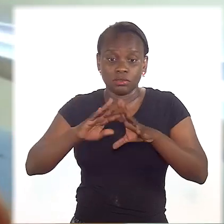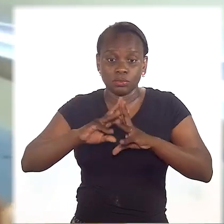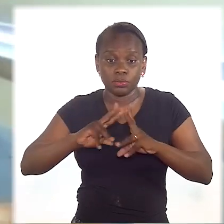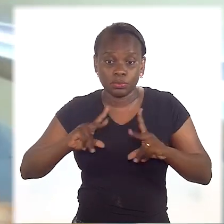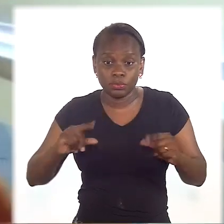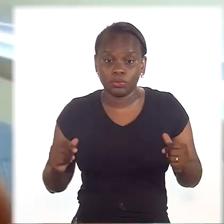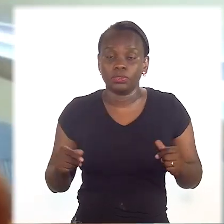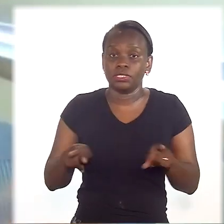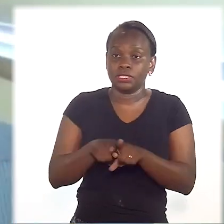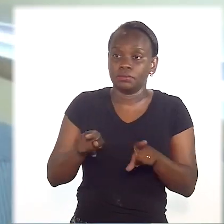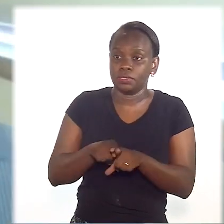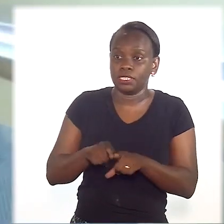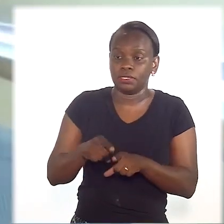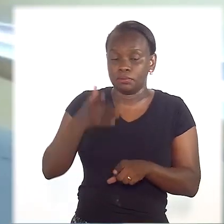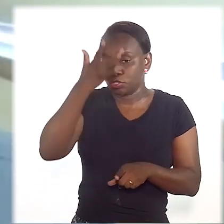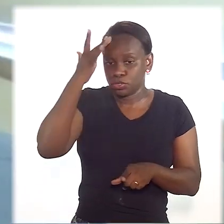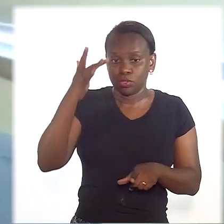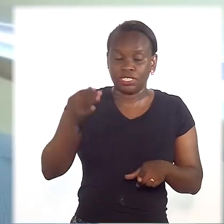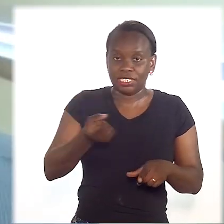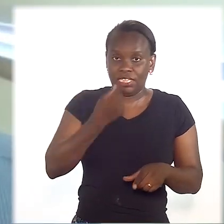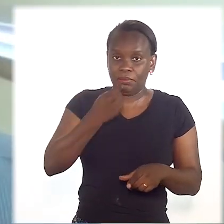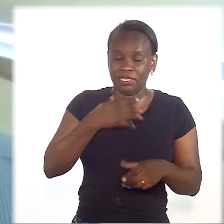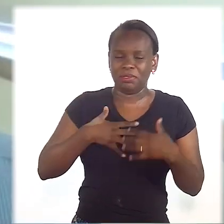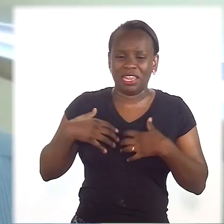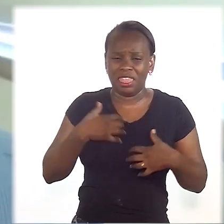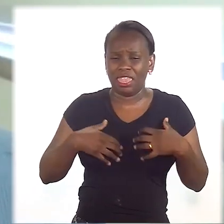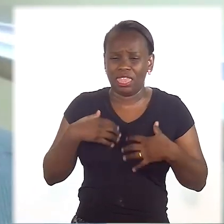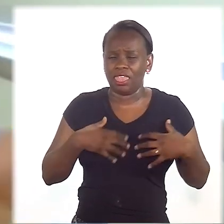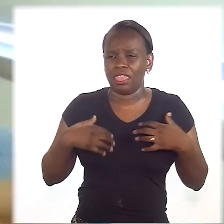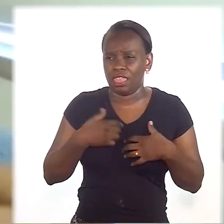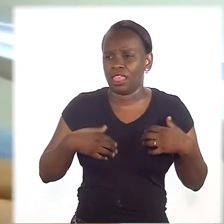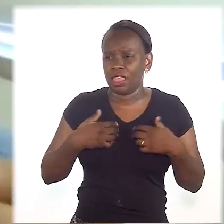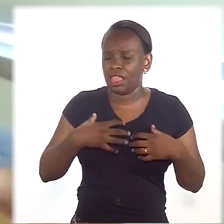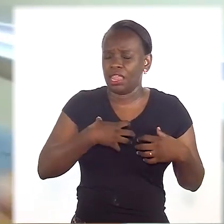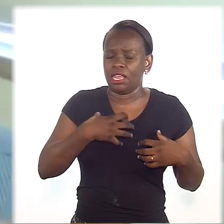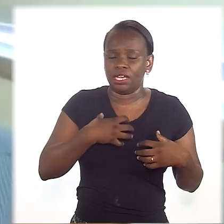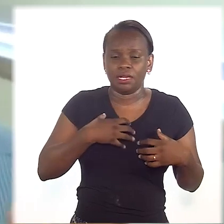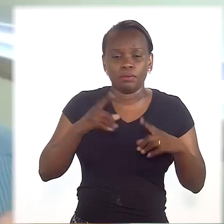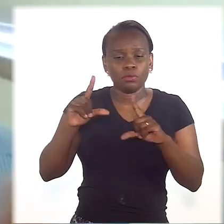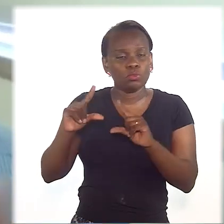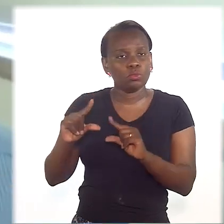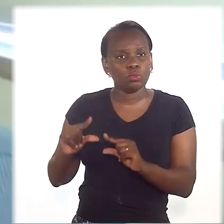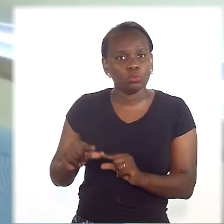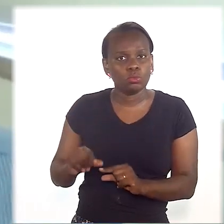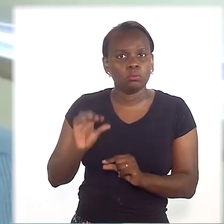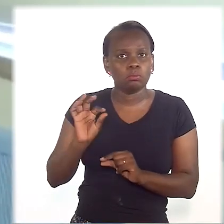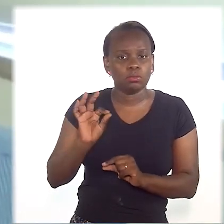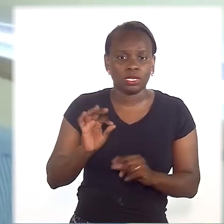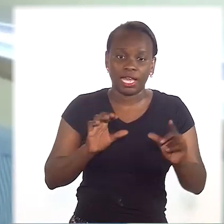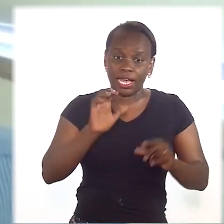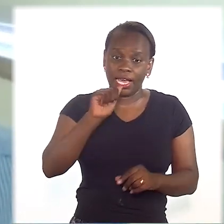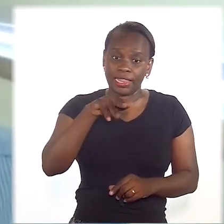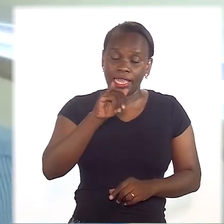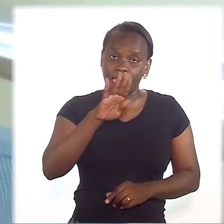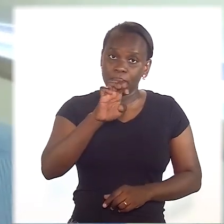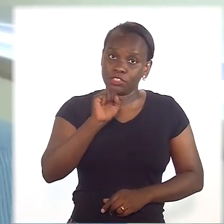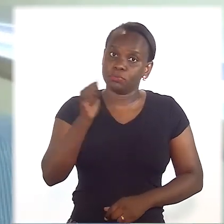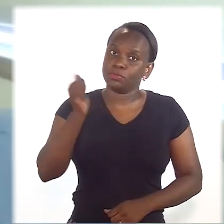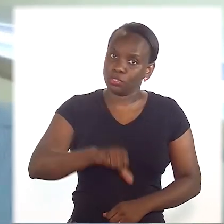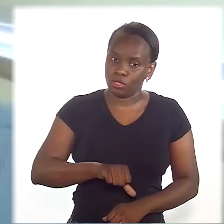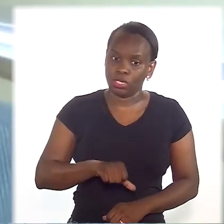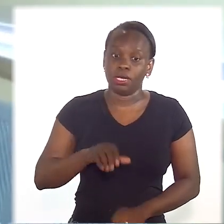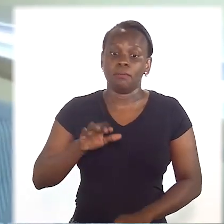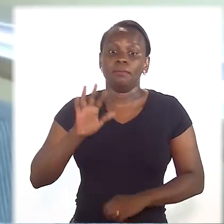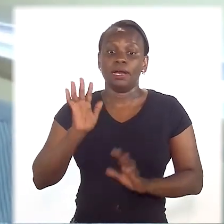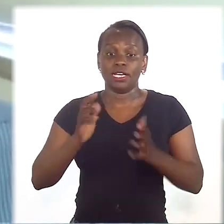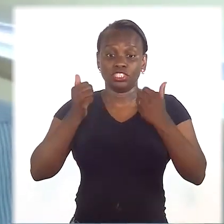curativos melhores e com um perfil de efeitos colaterais bem menor do que a cannabis.